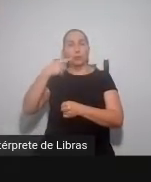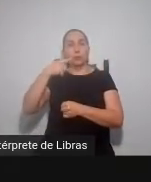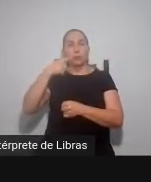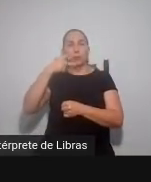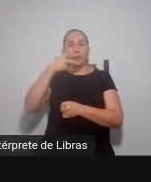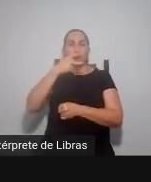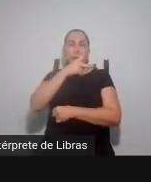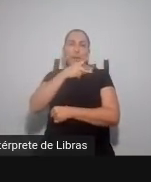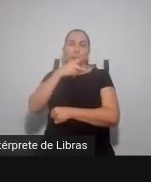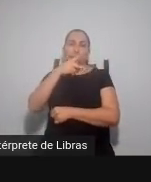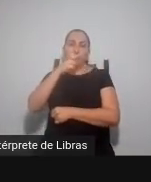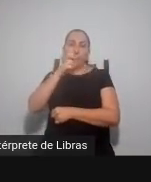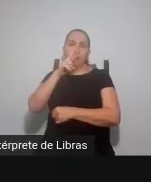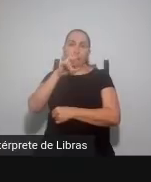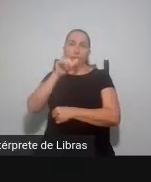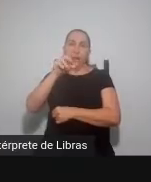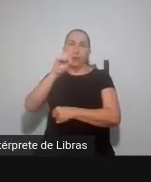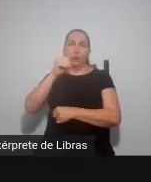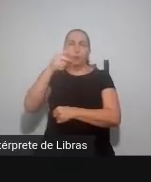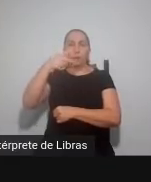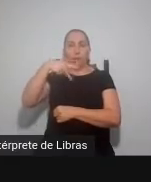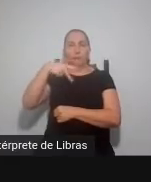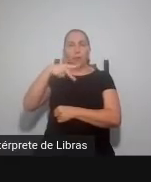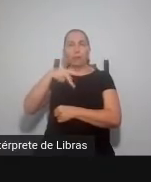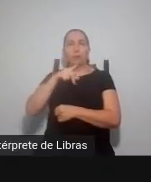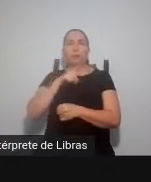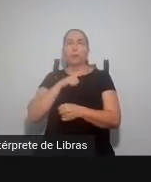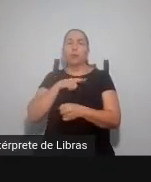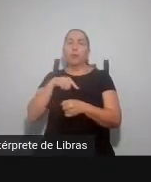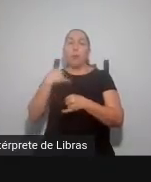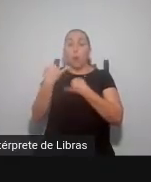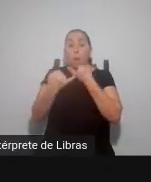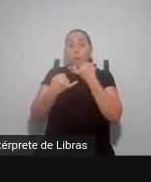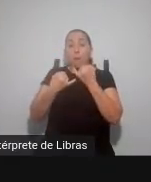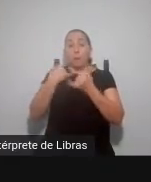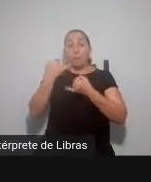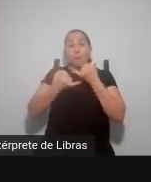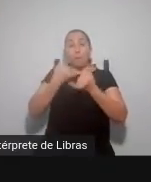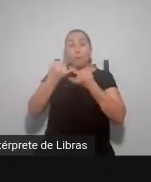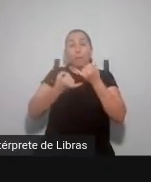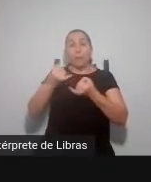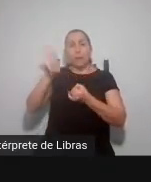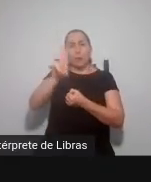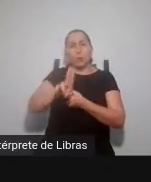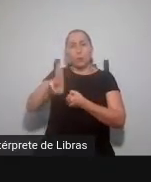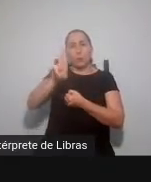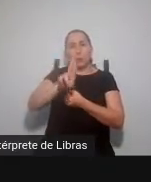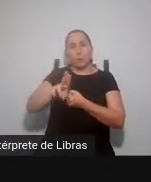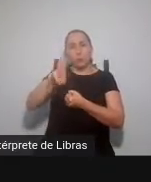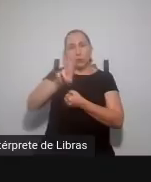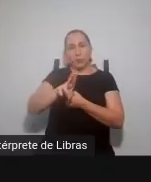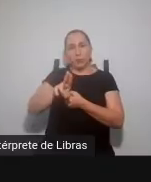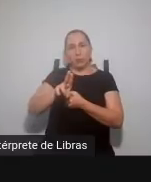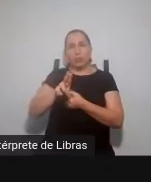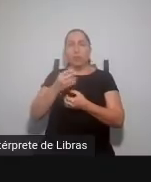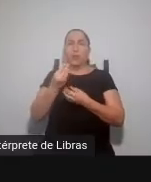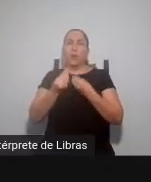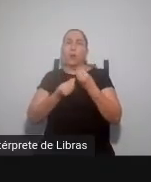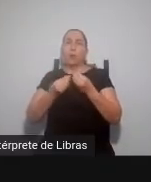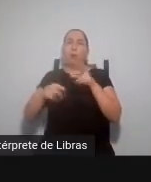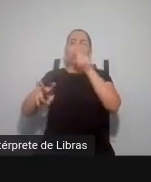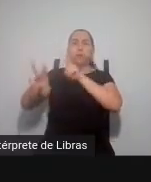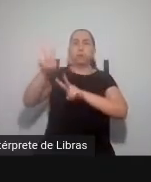esse momento de muito vento, os brinquedos que utilizam da força do vento e do ar para